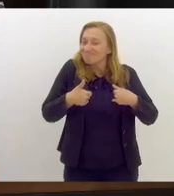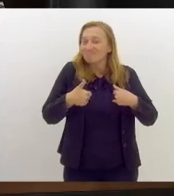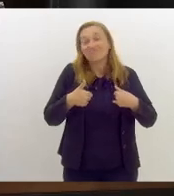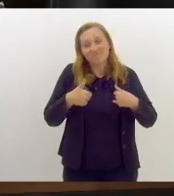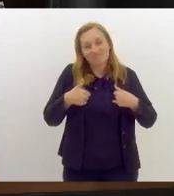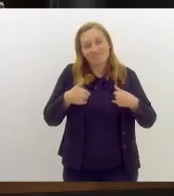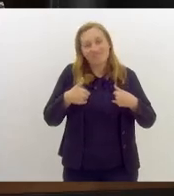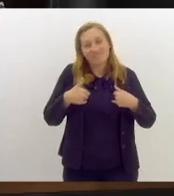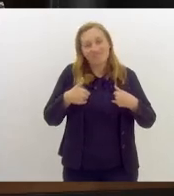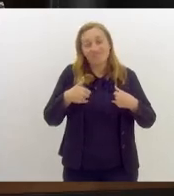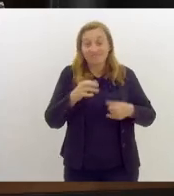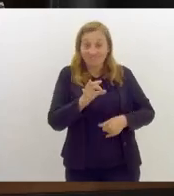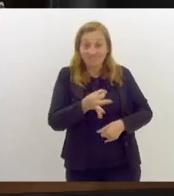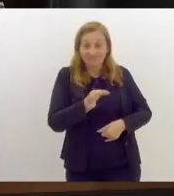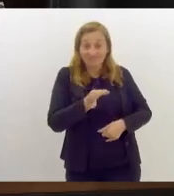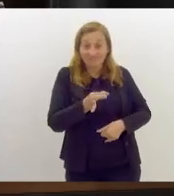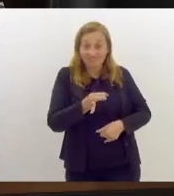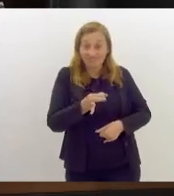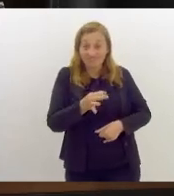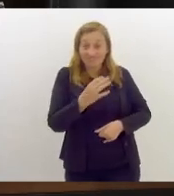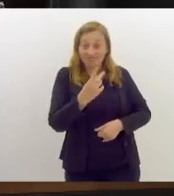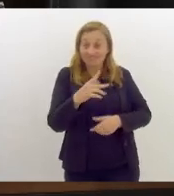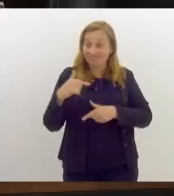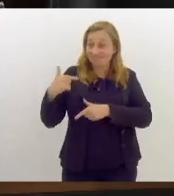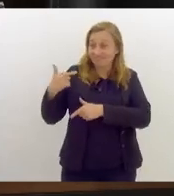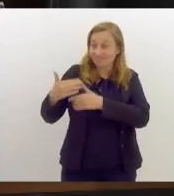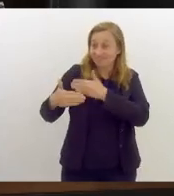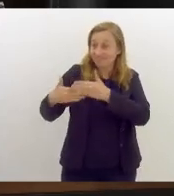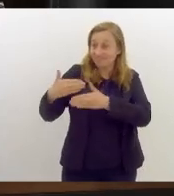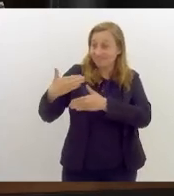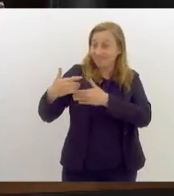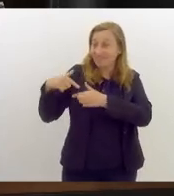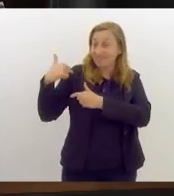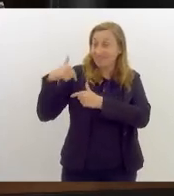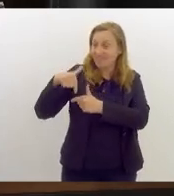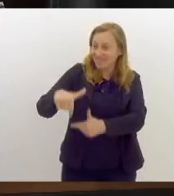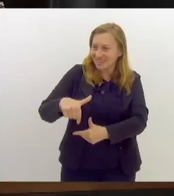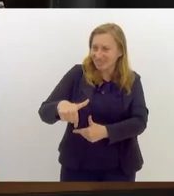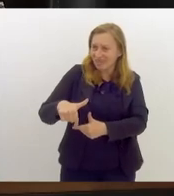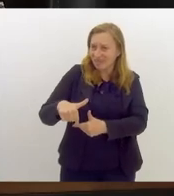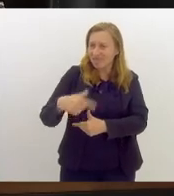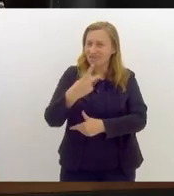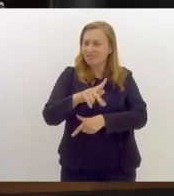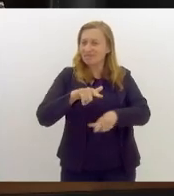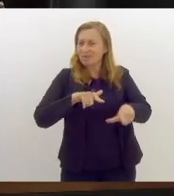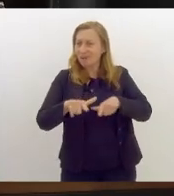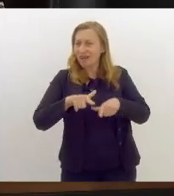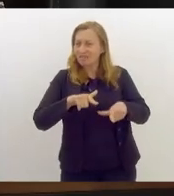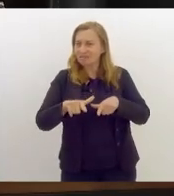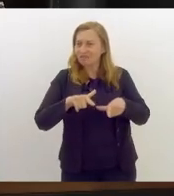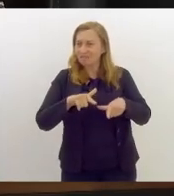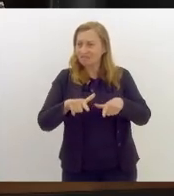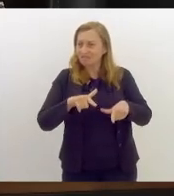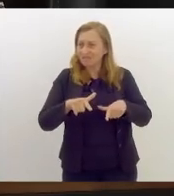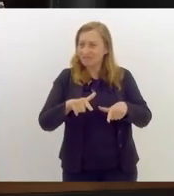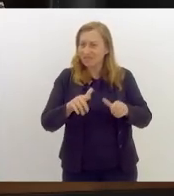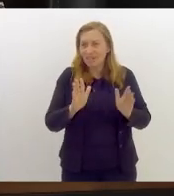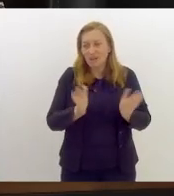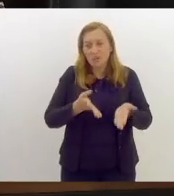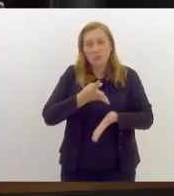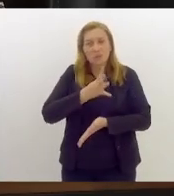e seguramente fruto da sua trajetória do seu trabalho do seu caminho que agora